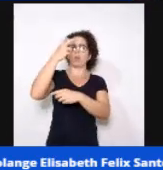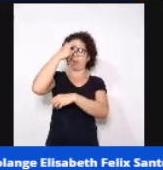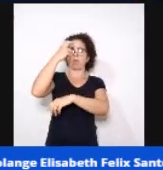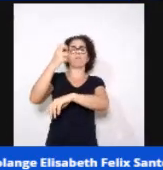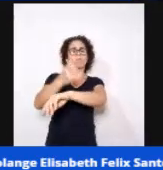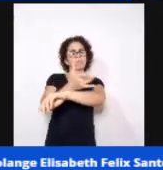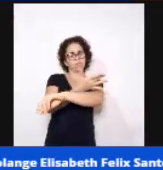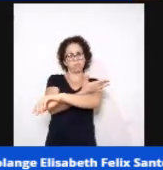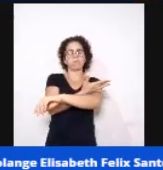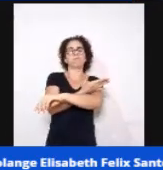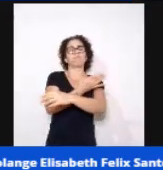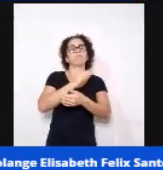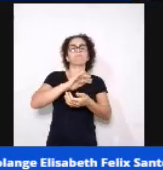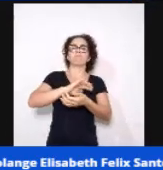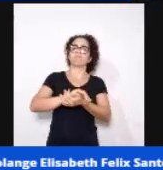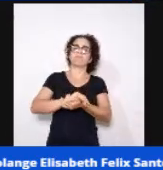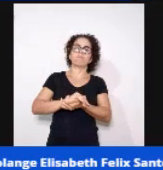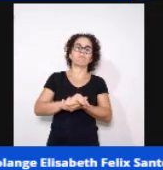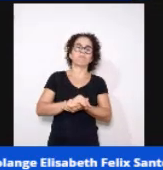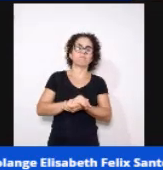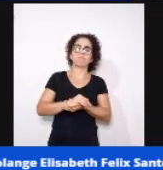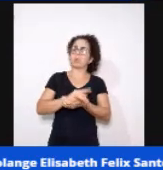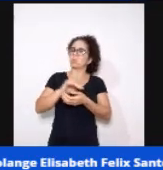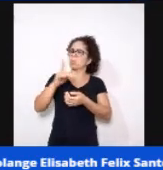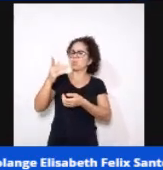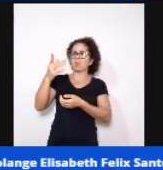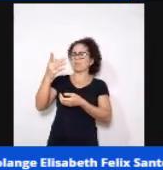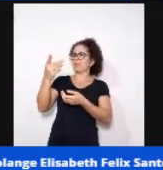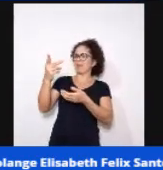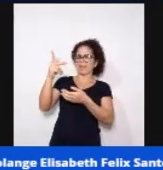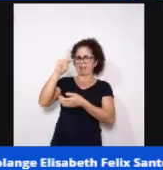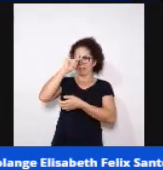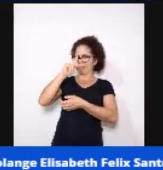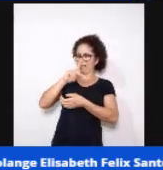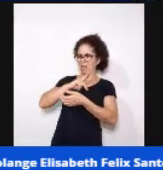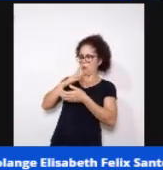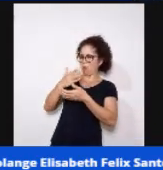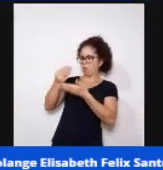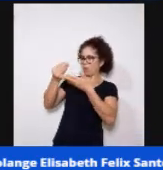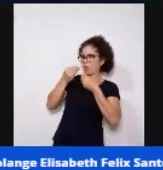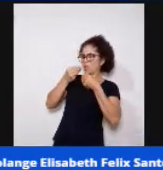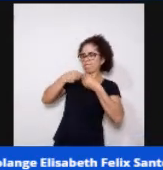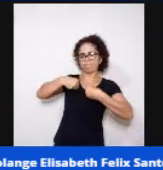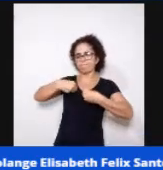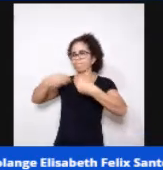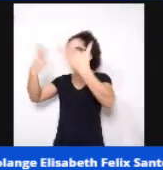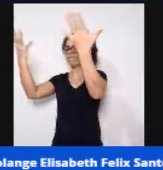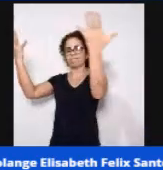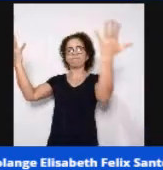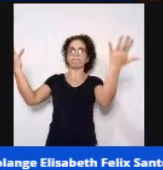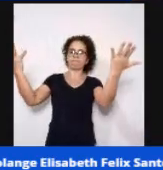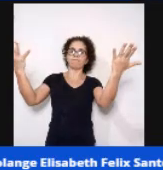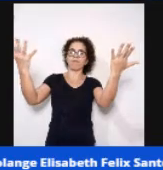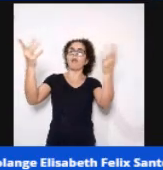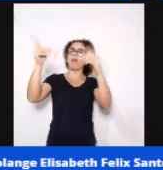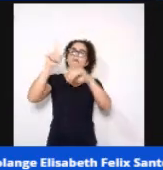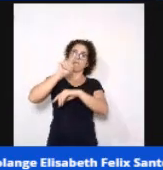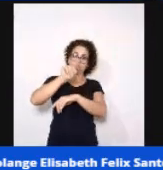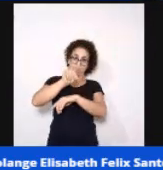assim, pessoal, não é teu, então solta. Não é tua responsabilidade. Você fez o que tinha que ser feito.